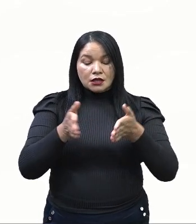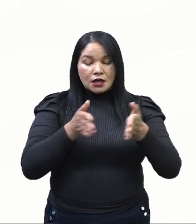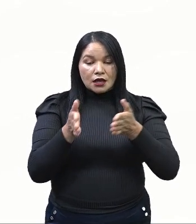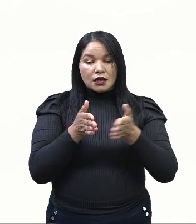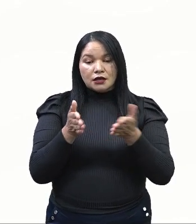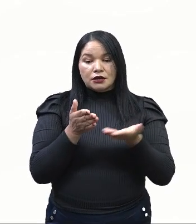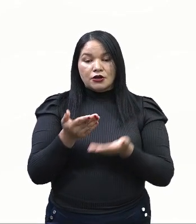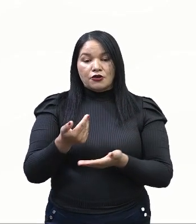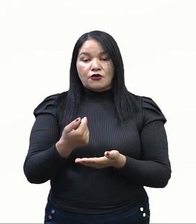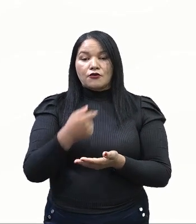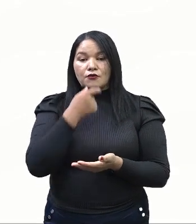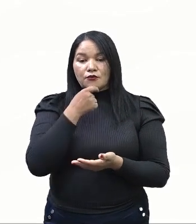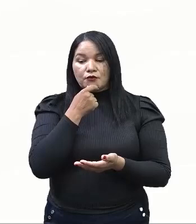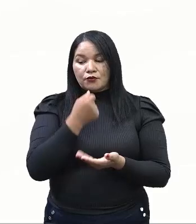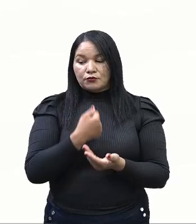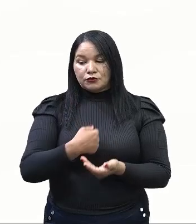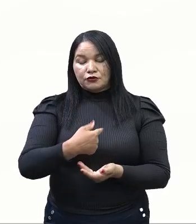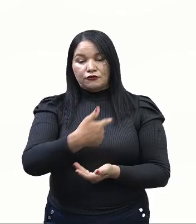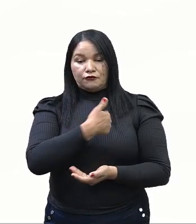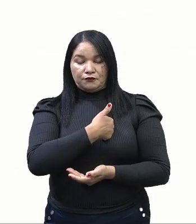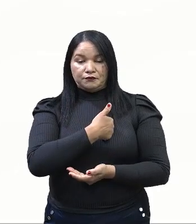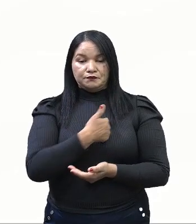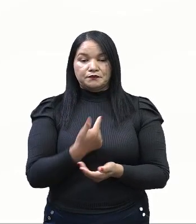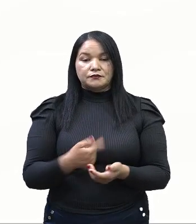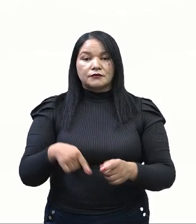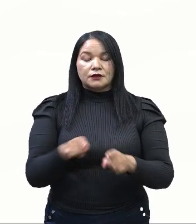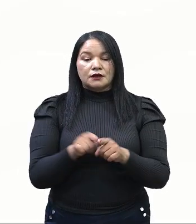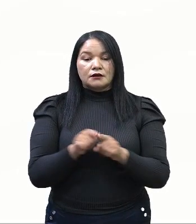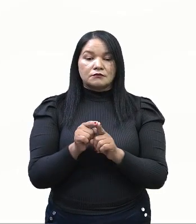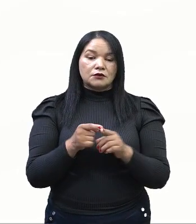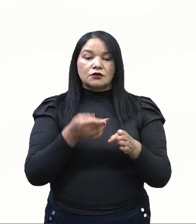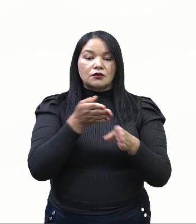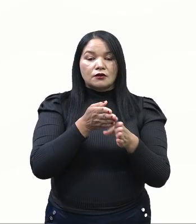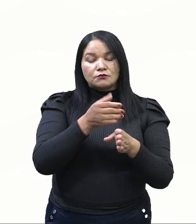Vargas, que dura de 1930 a